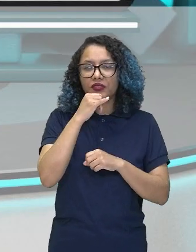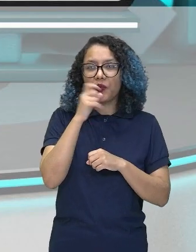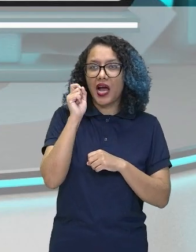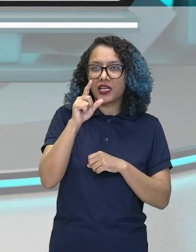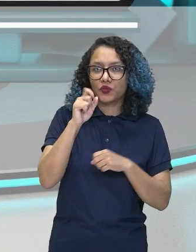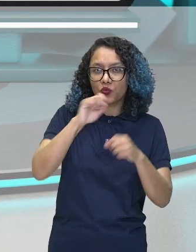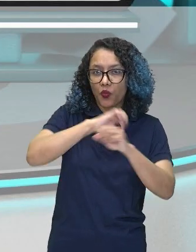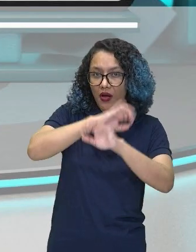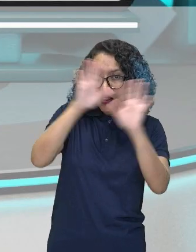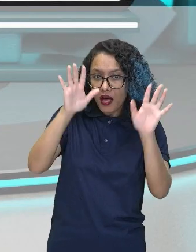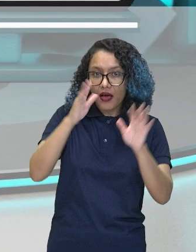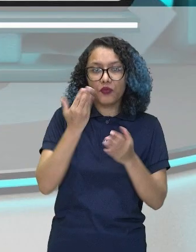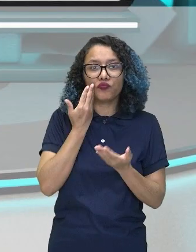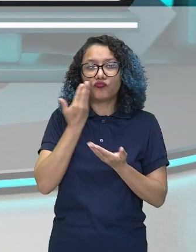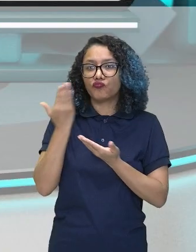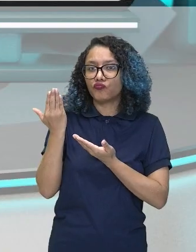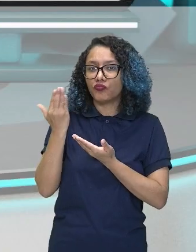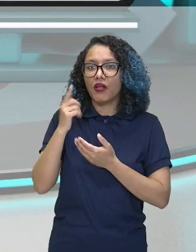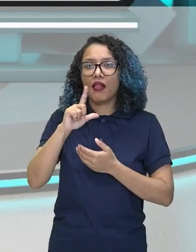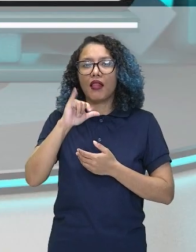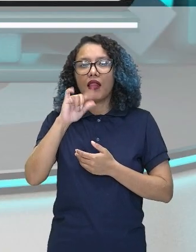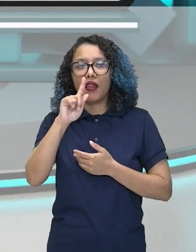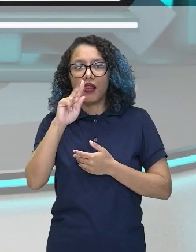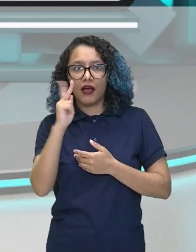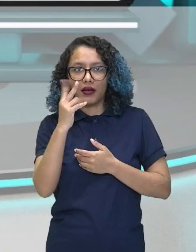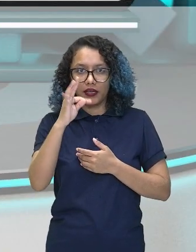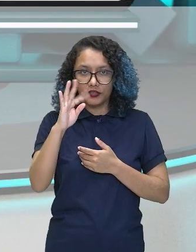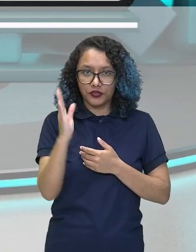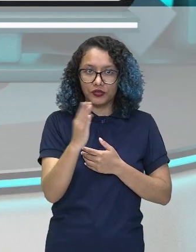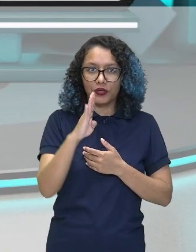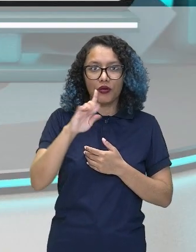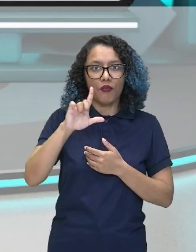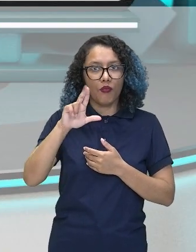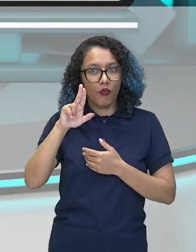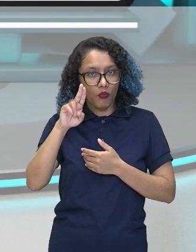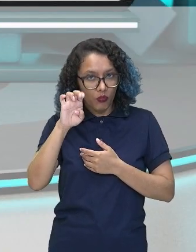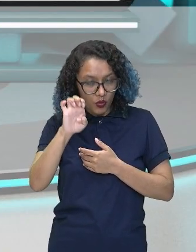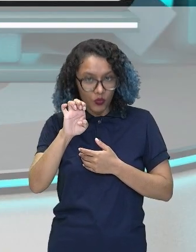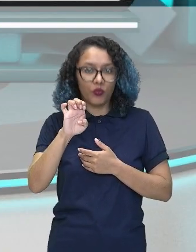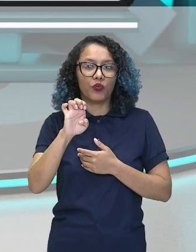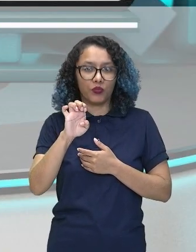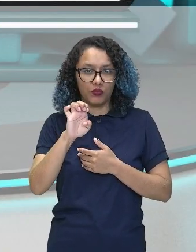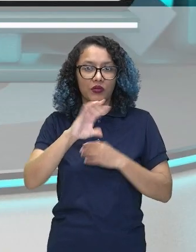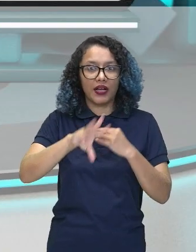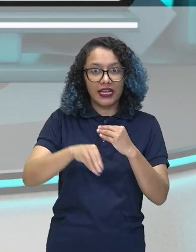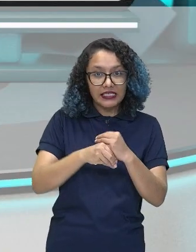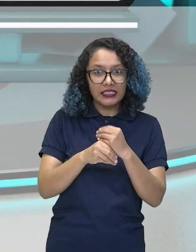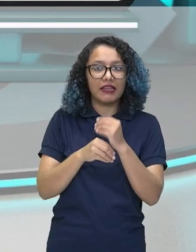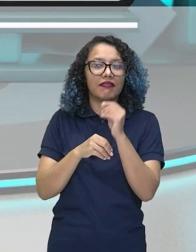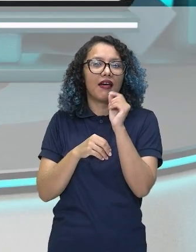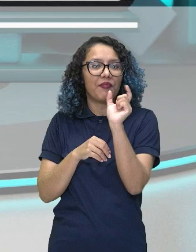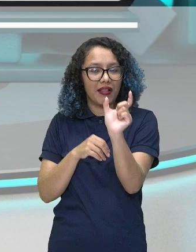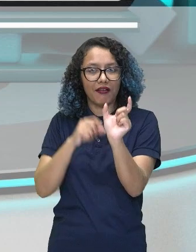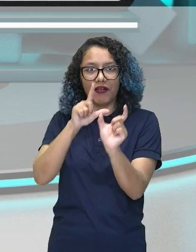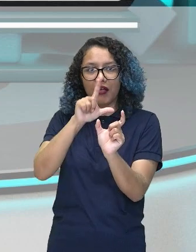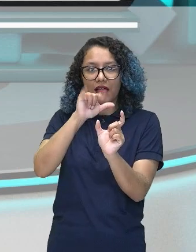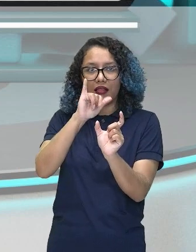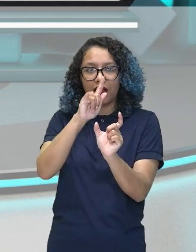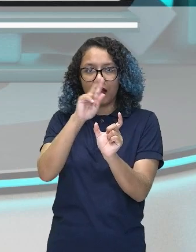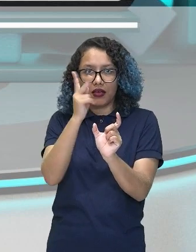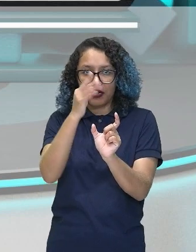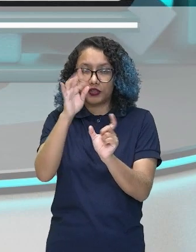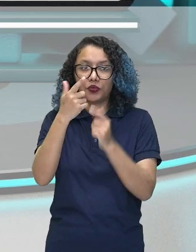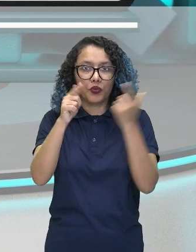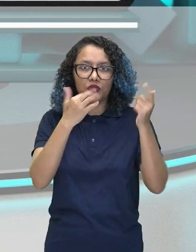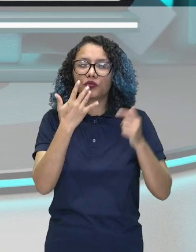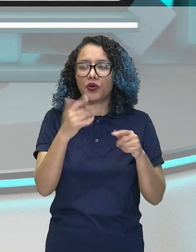vou dizer light blue. Então, eu vou adjetivar essa cor com o light blue, azul claro. Serve para as outras cores,